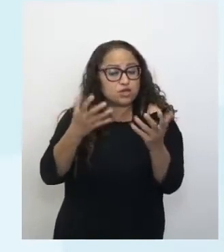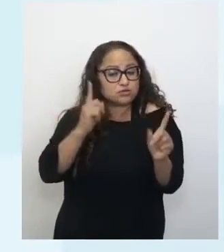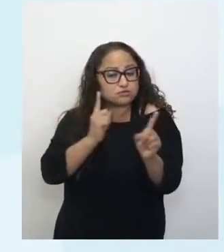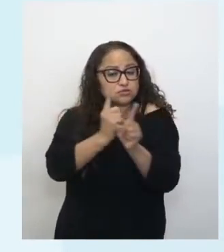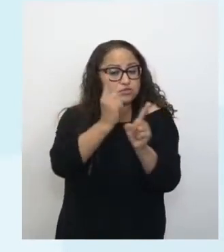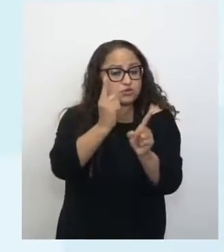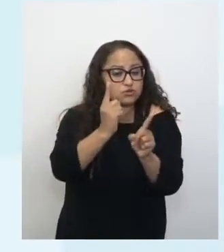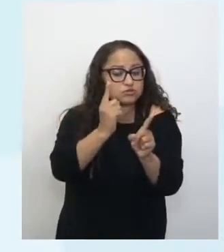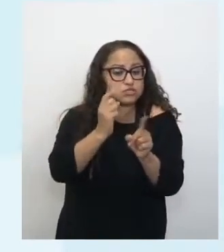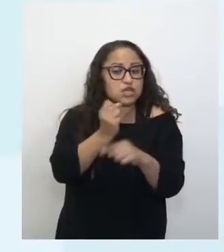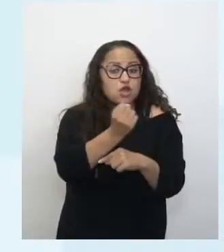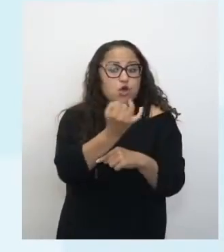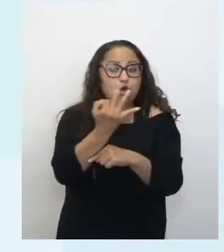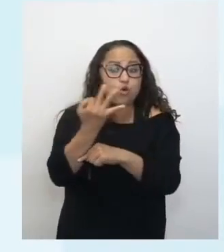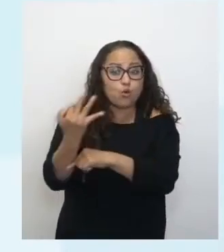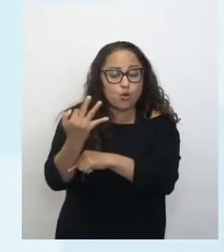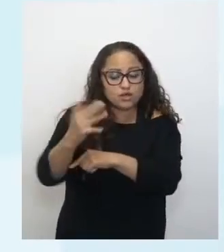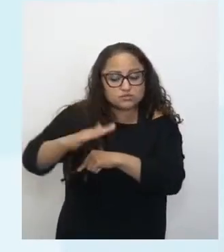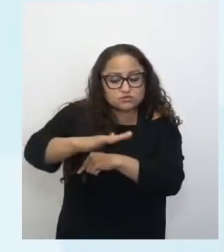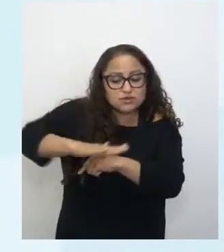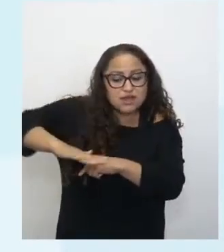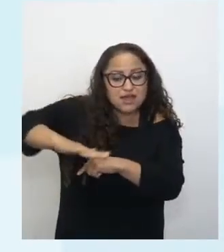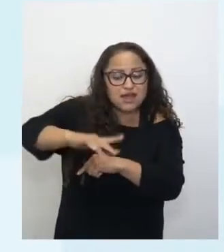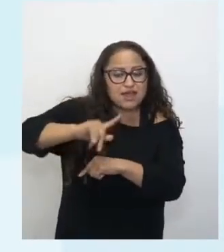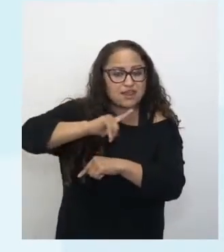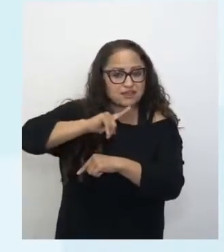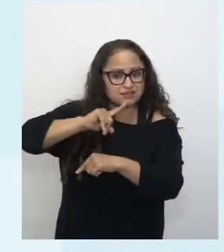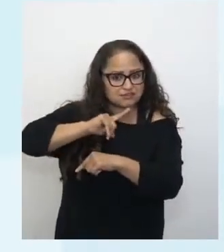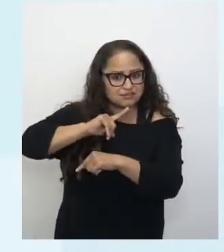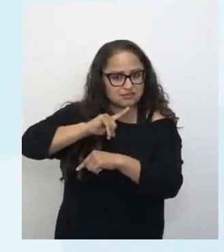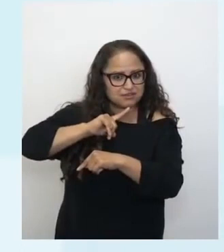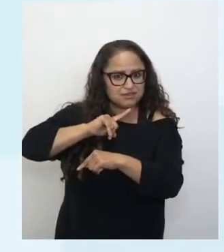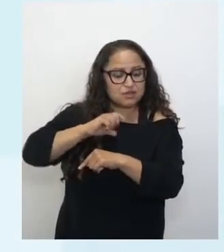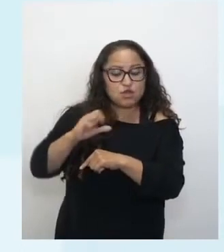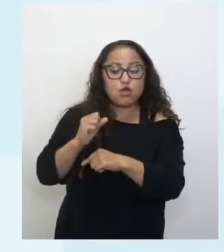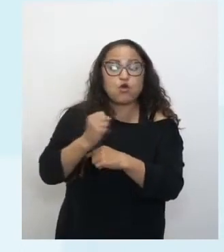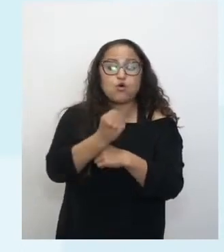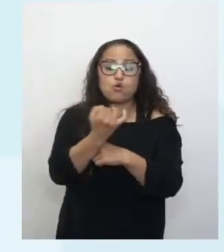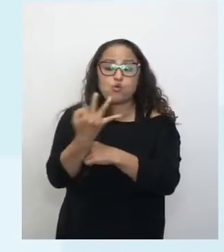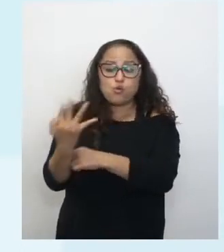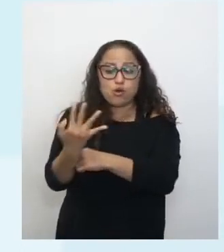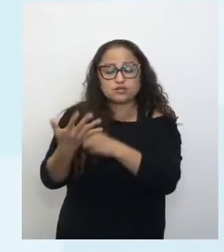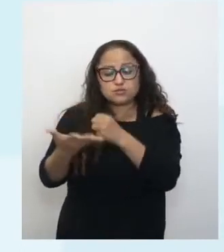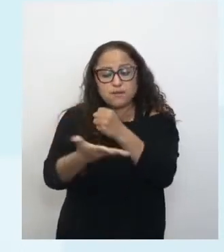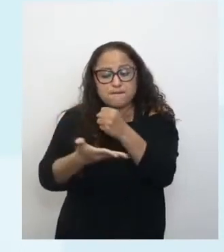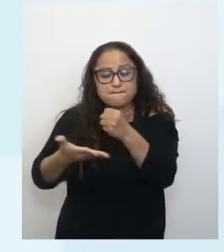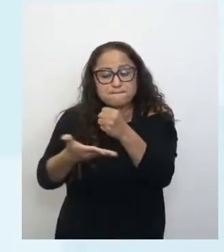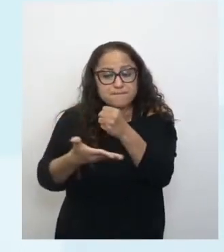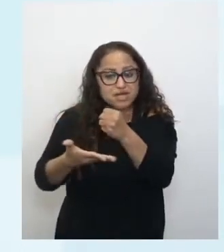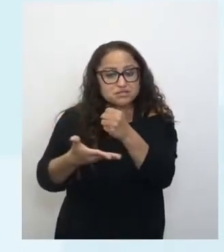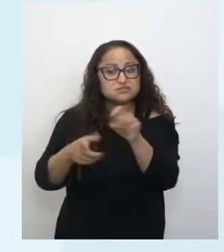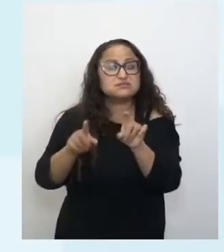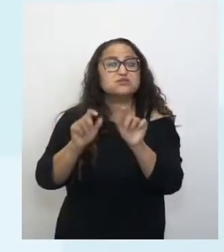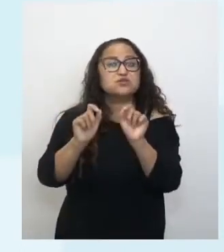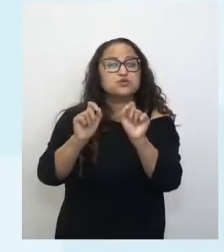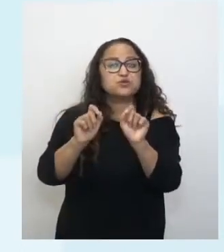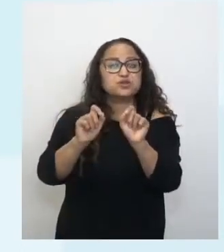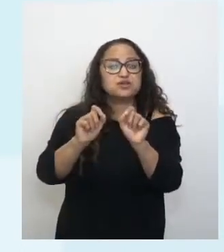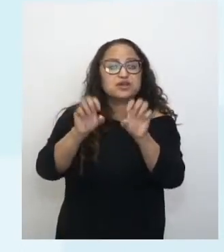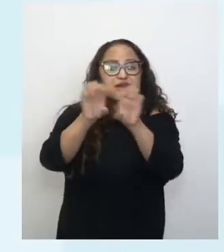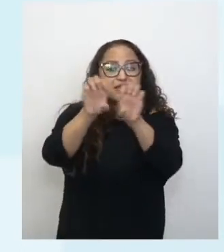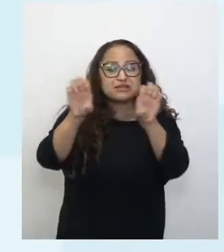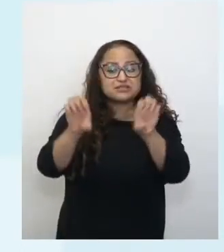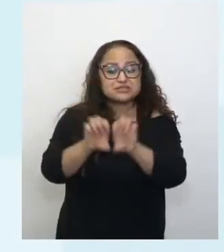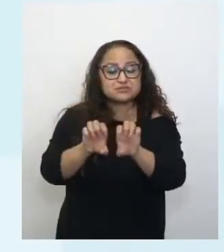encontre Quanto é a área dessa secção Quanto é a área da base e qual é a expressão